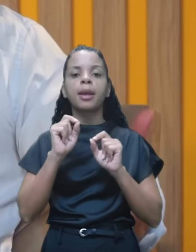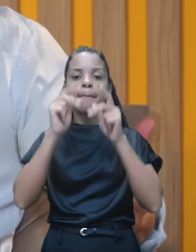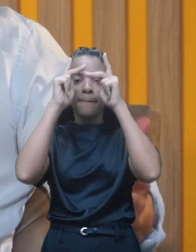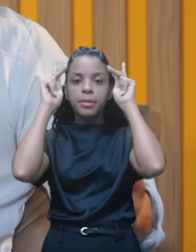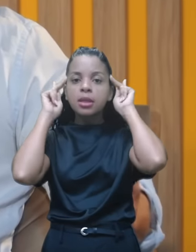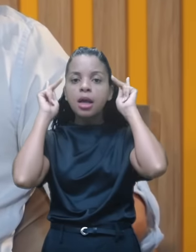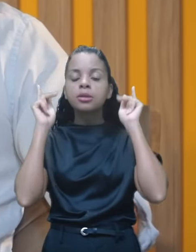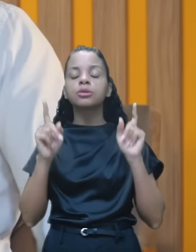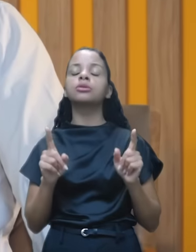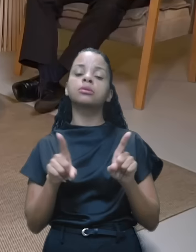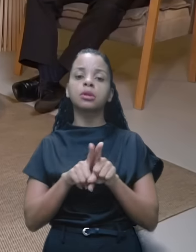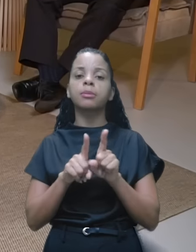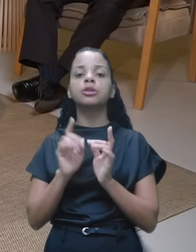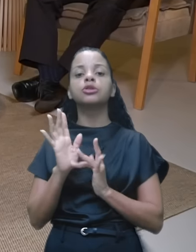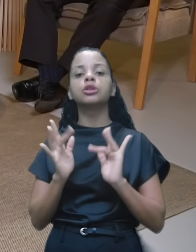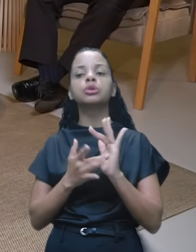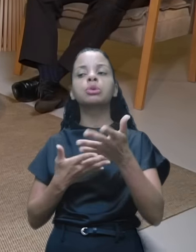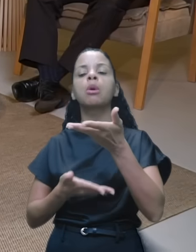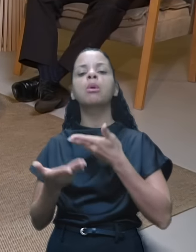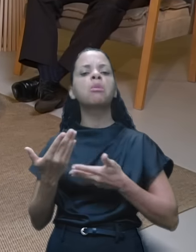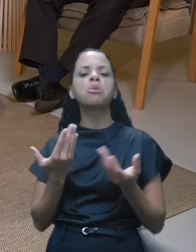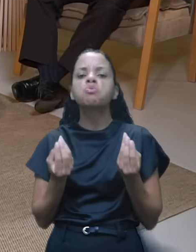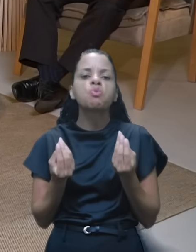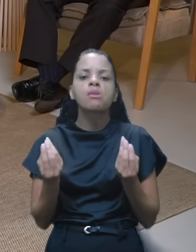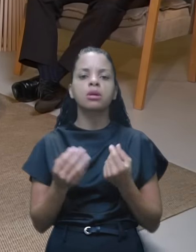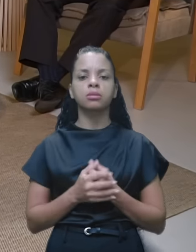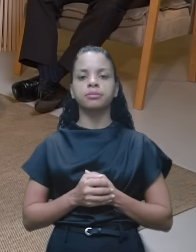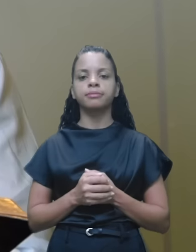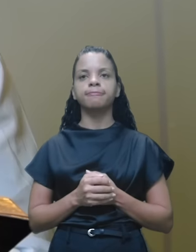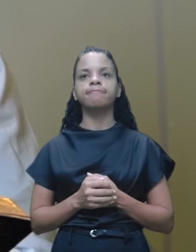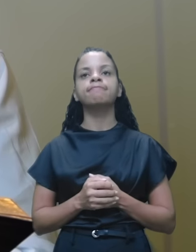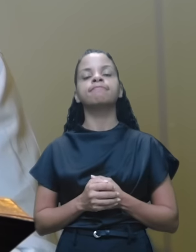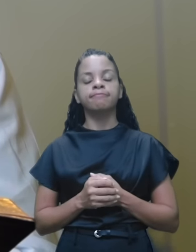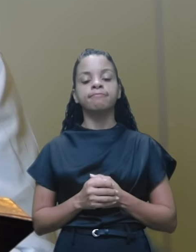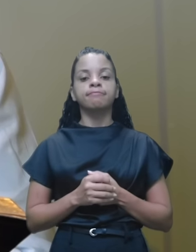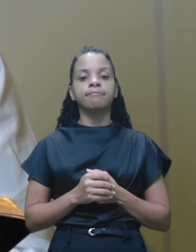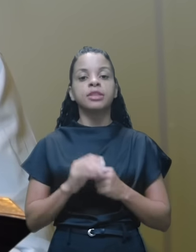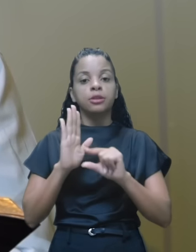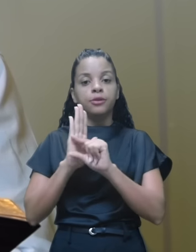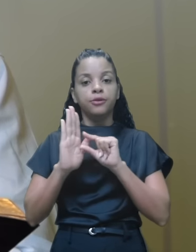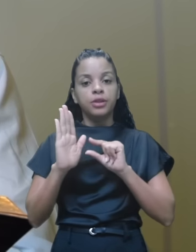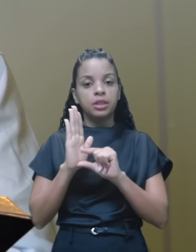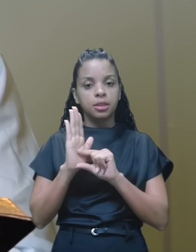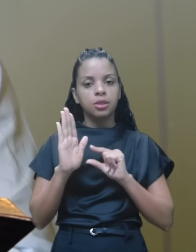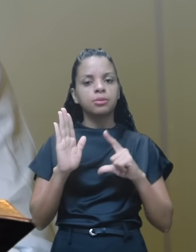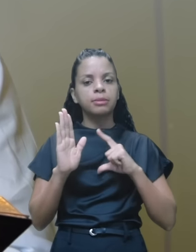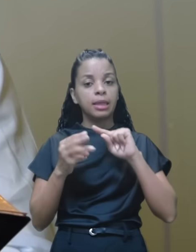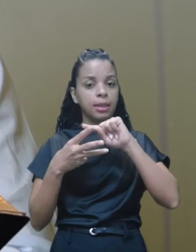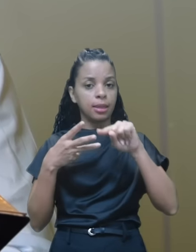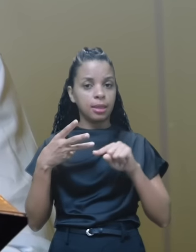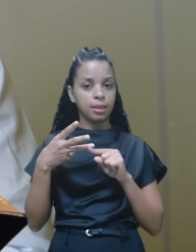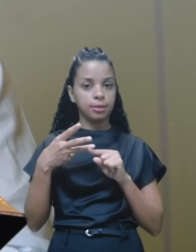Mateus 18, 33 a 38. Então, esses versículos podem ser trabalhados aqui em 3 pontos,